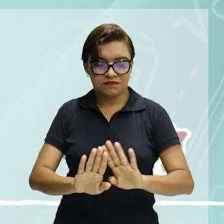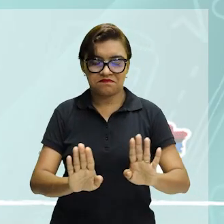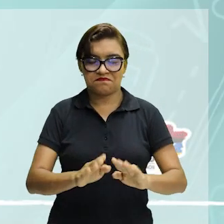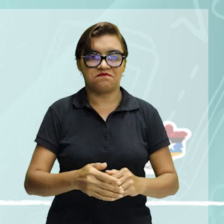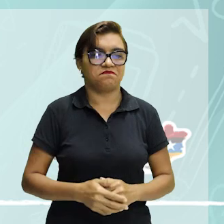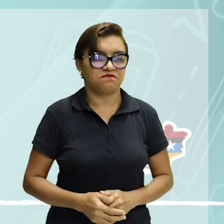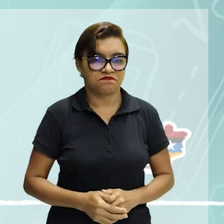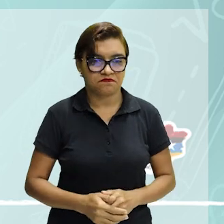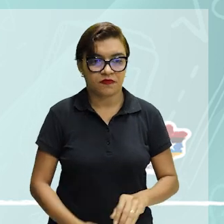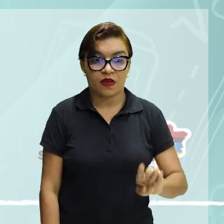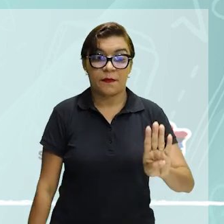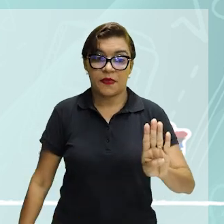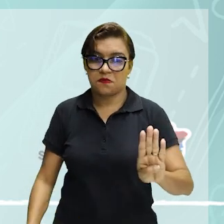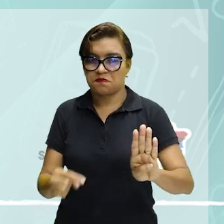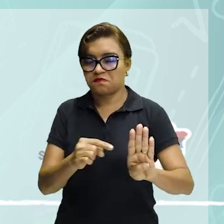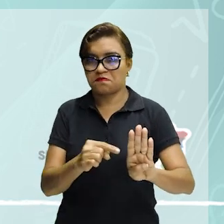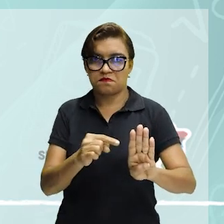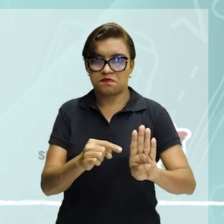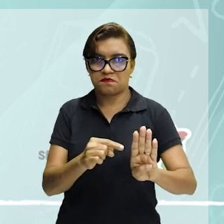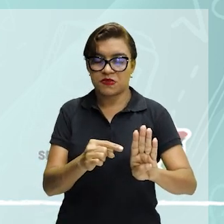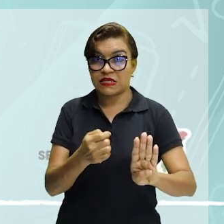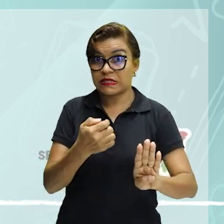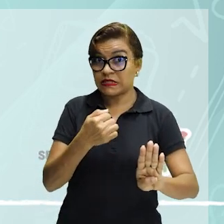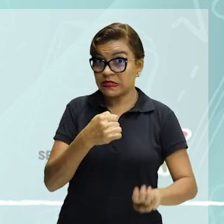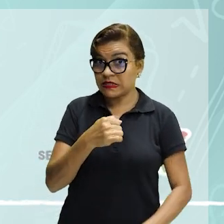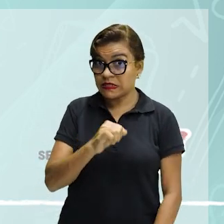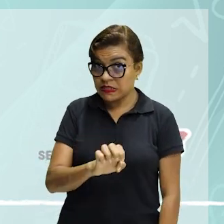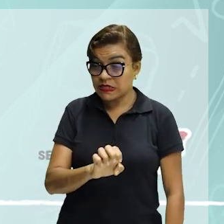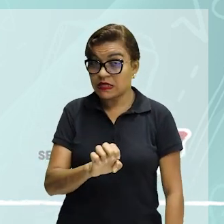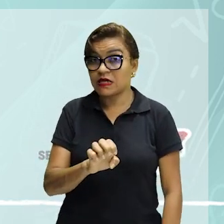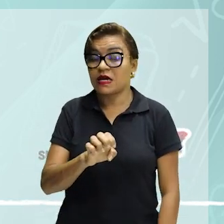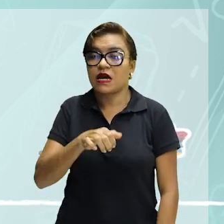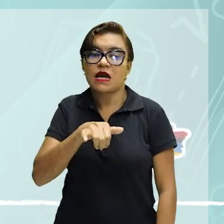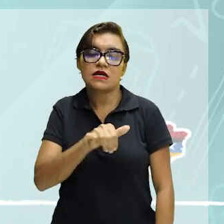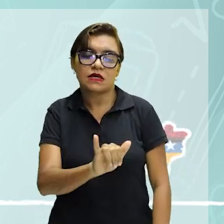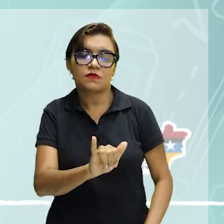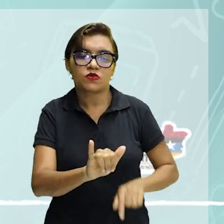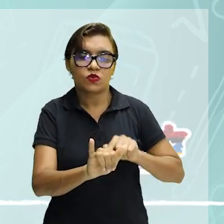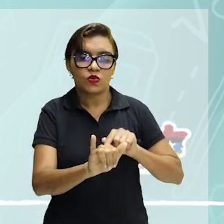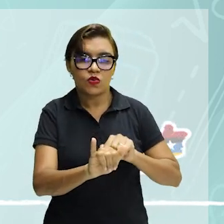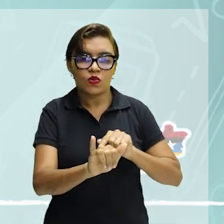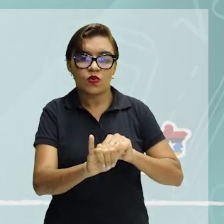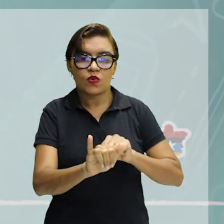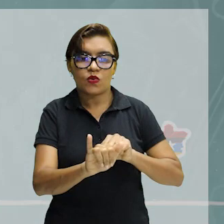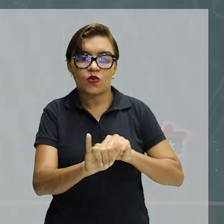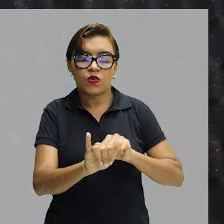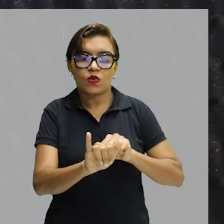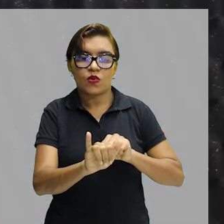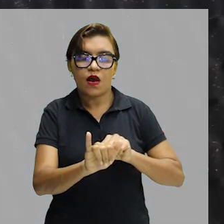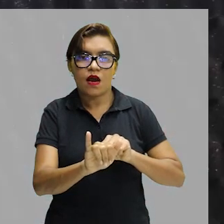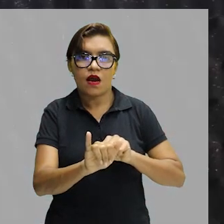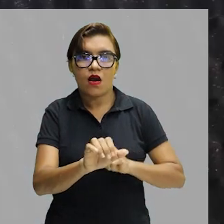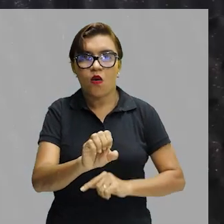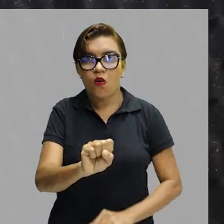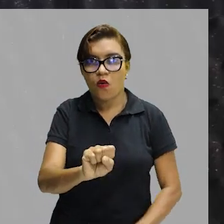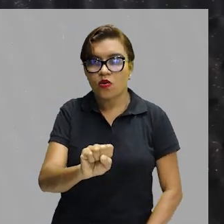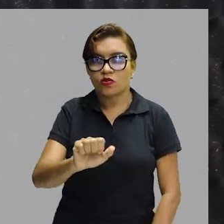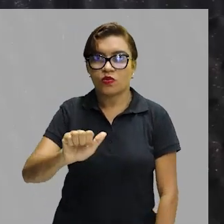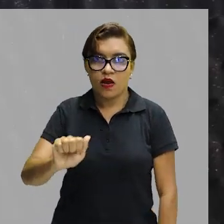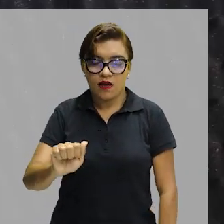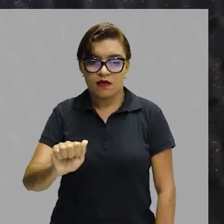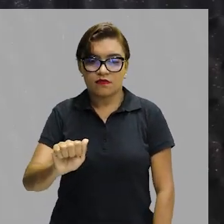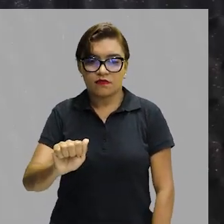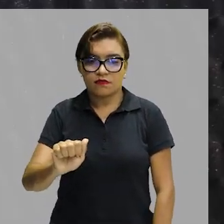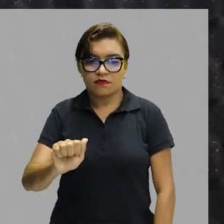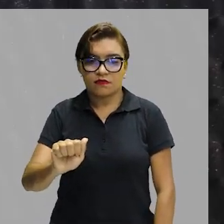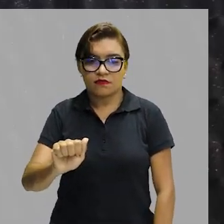olha só a letra B. Se Y for da família 8A, X será da família 7A. Não, porque aqui